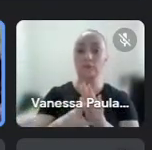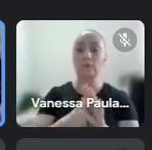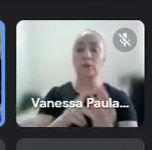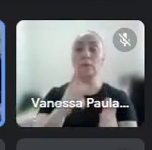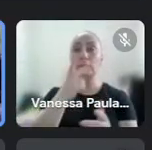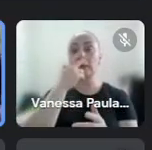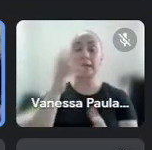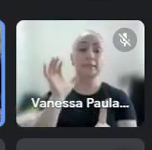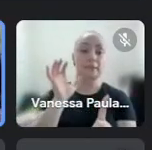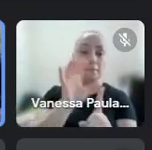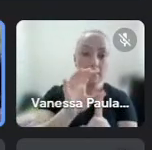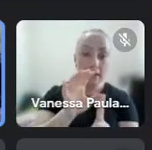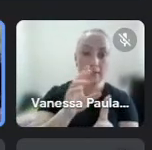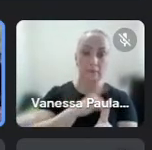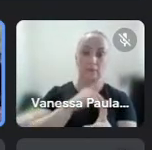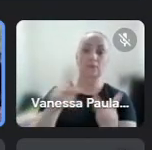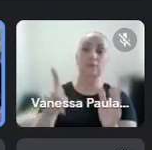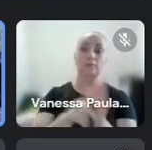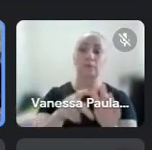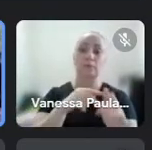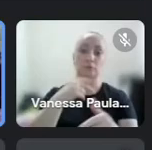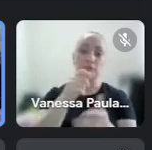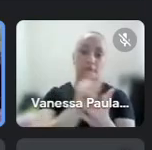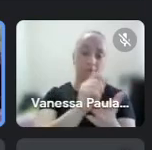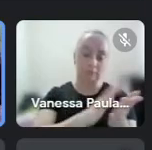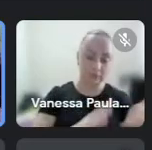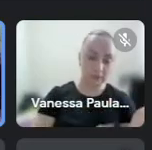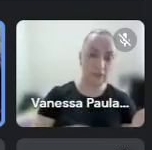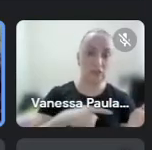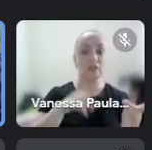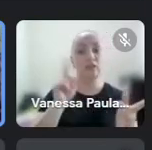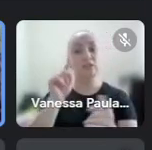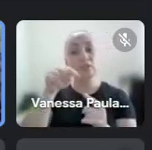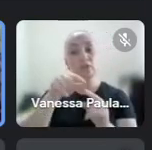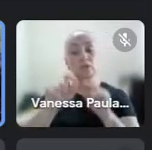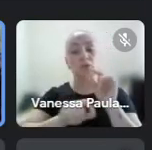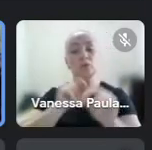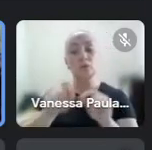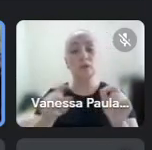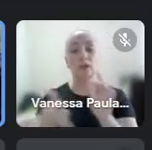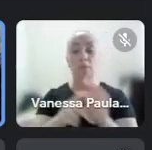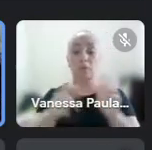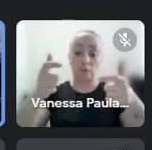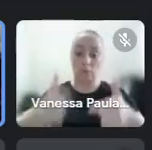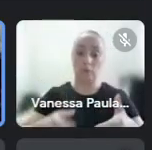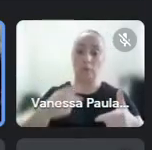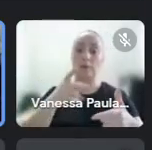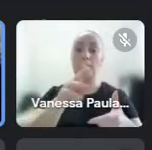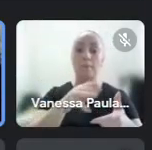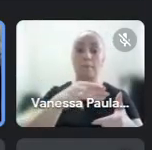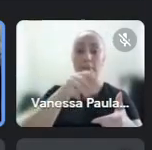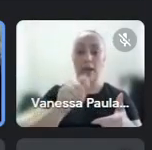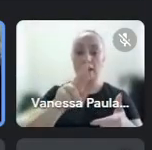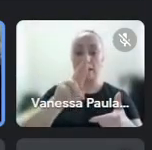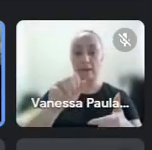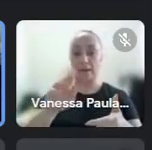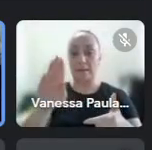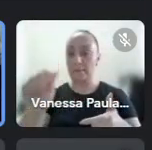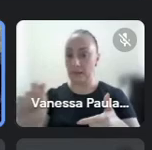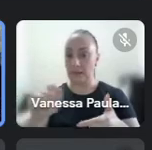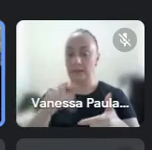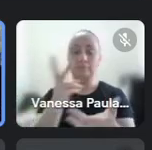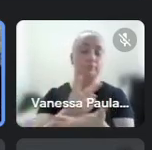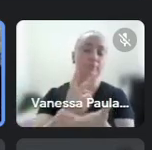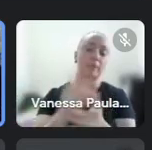atividades minerária e siderúrgica, tendo em vista o polo industrial lá em Marabá. E todo o impacto ao